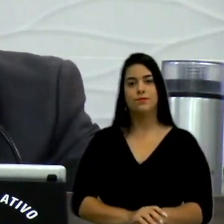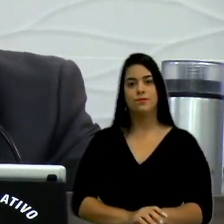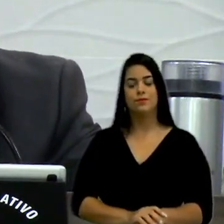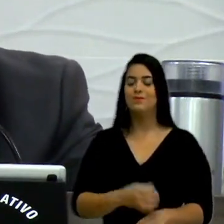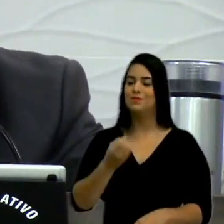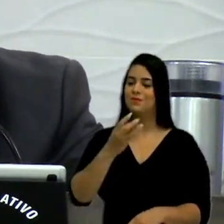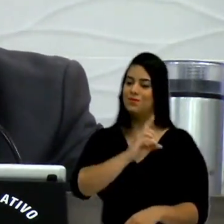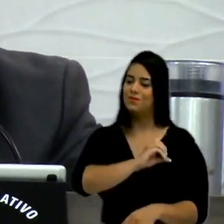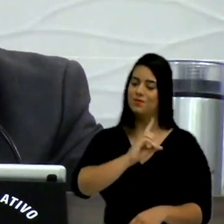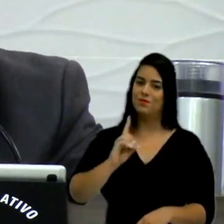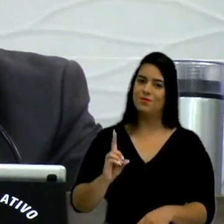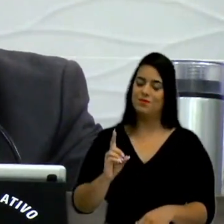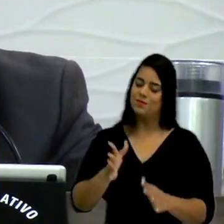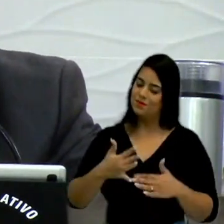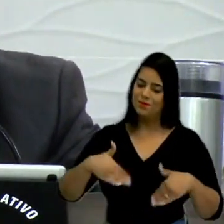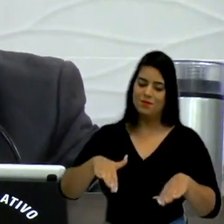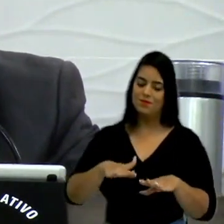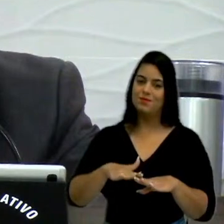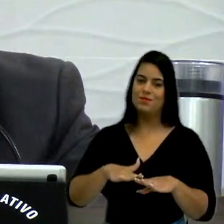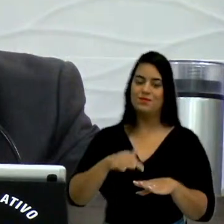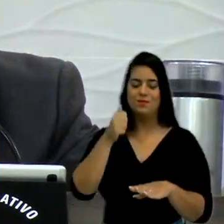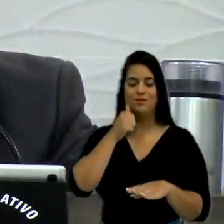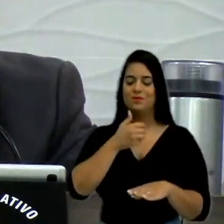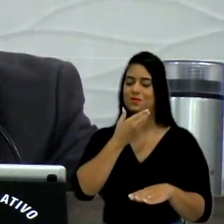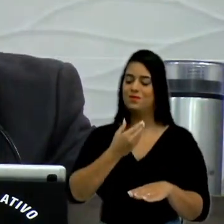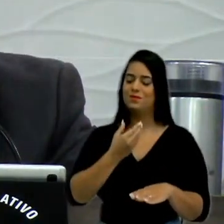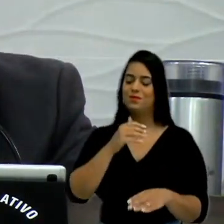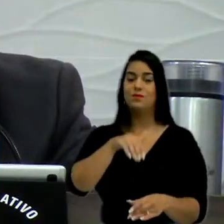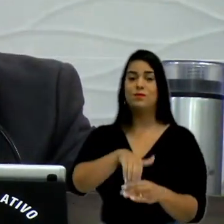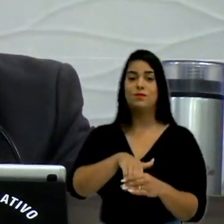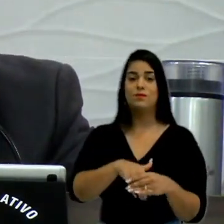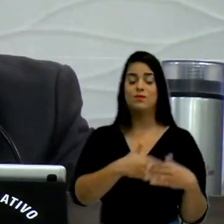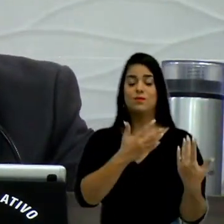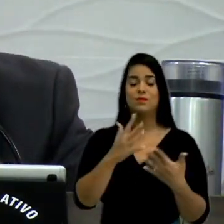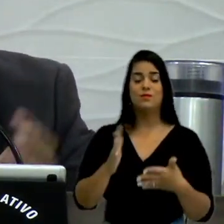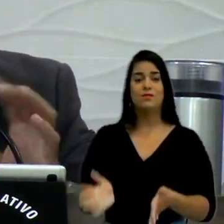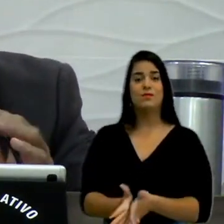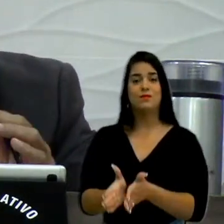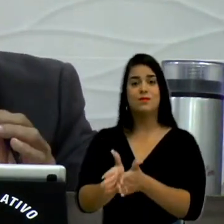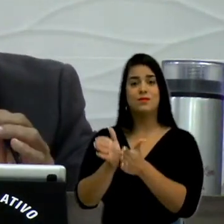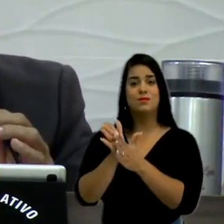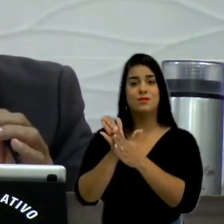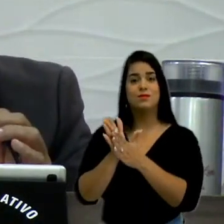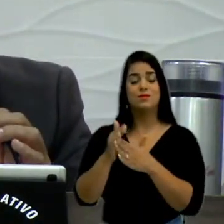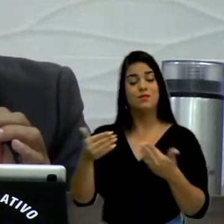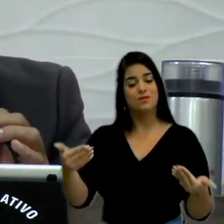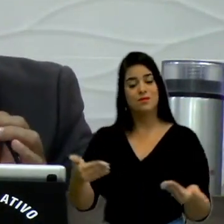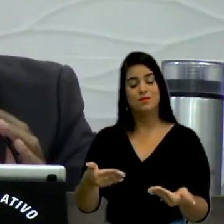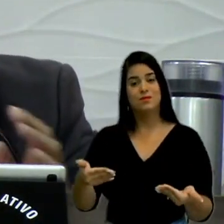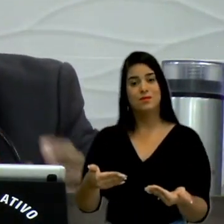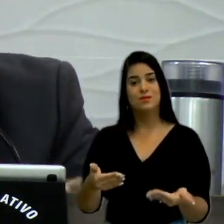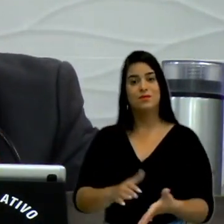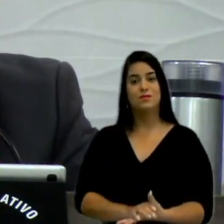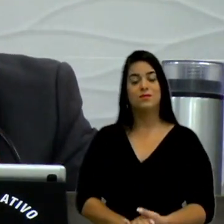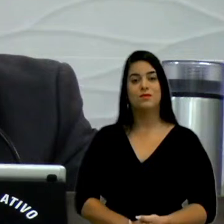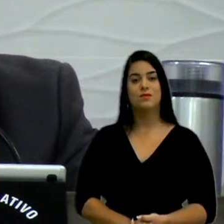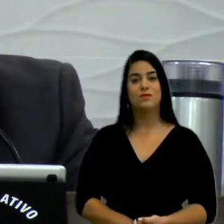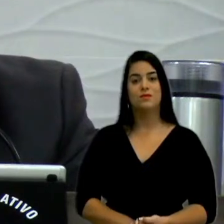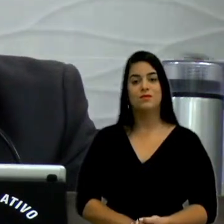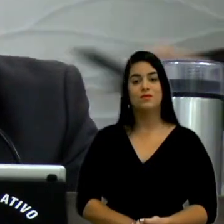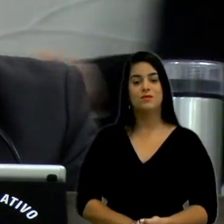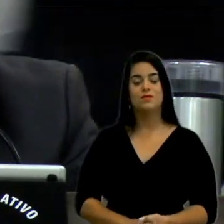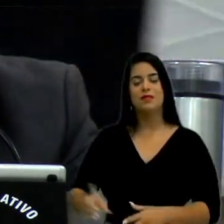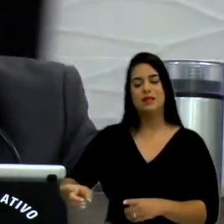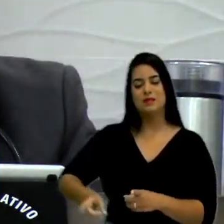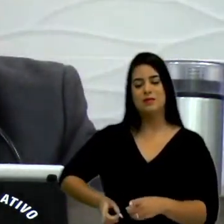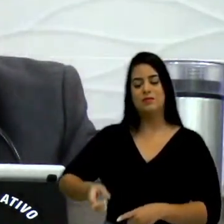Bom dia a todos e a todas. Quero colocar aqui os votos de felicitações no dia de hoje para minha